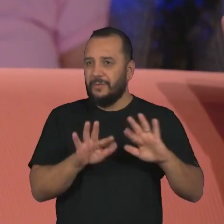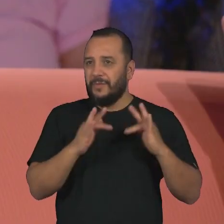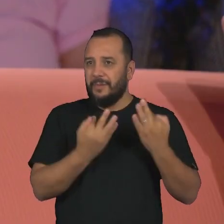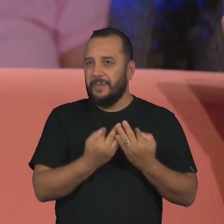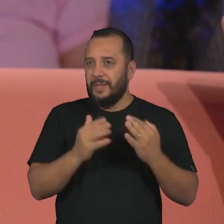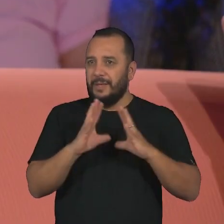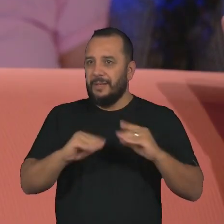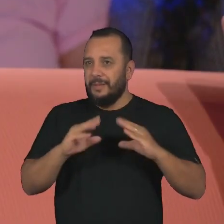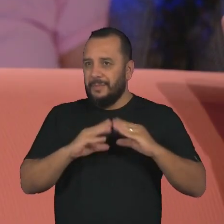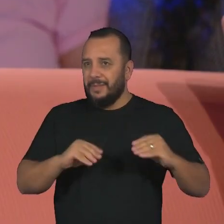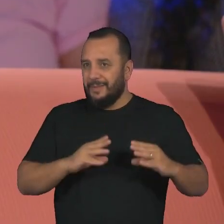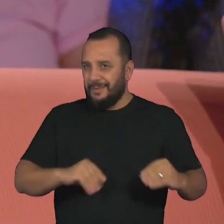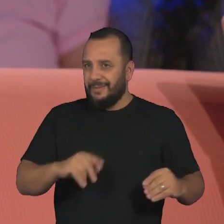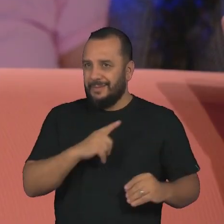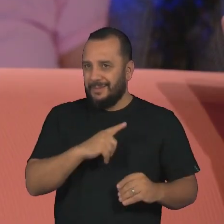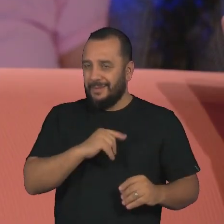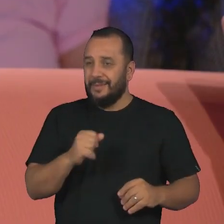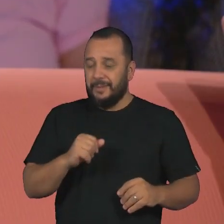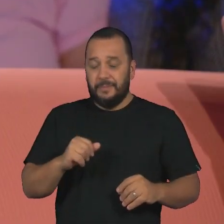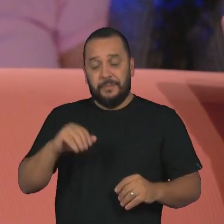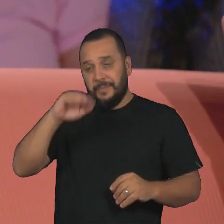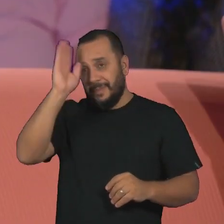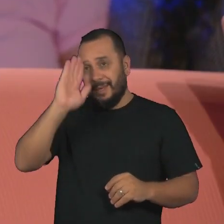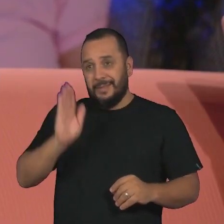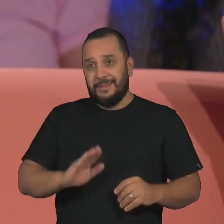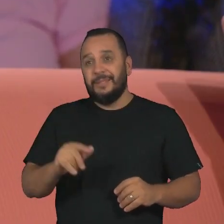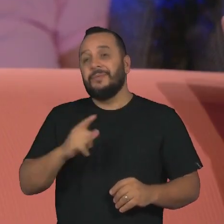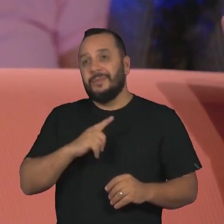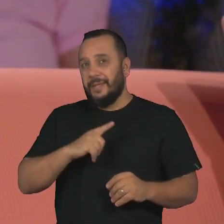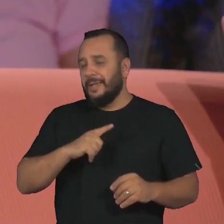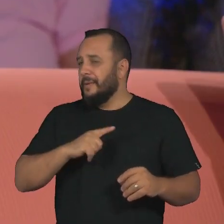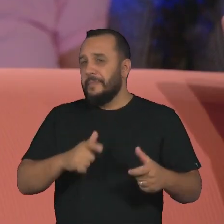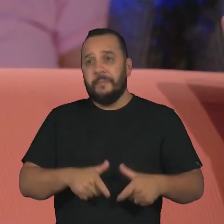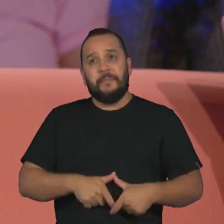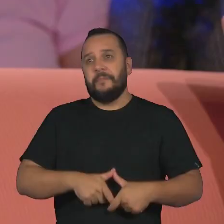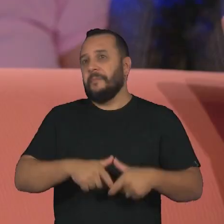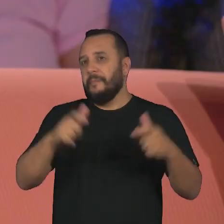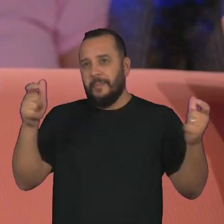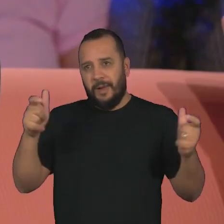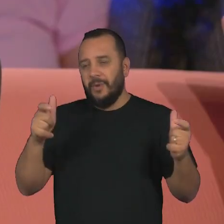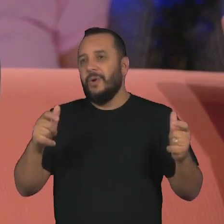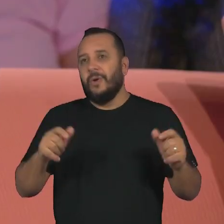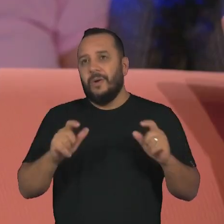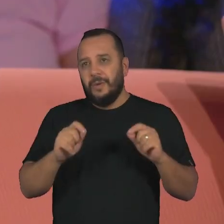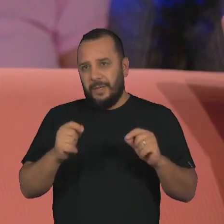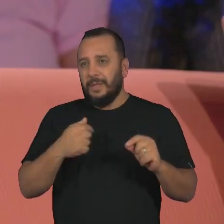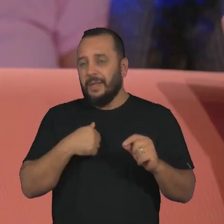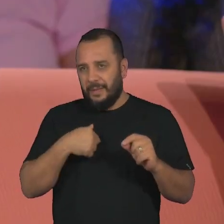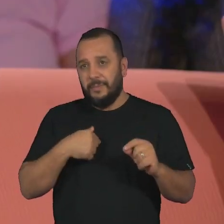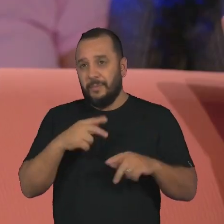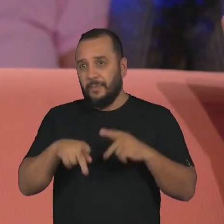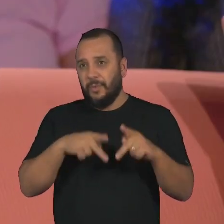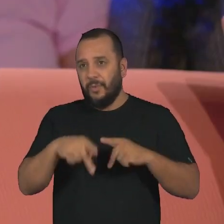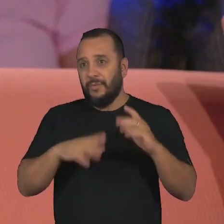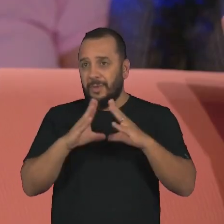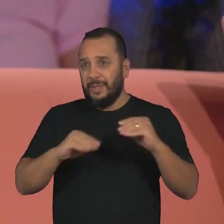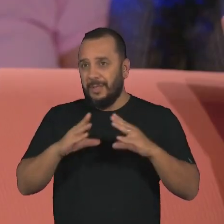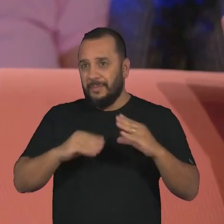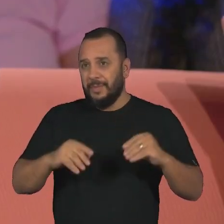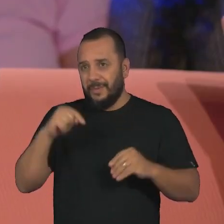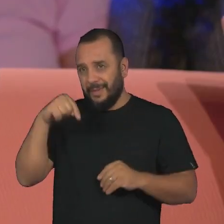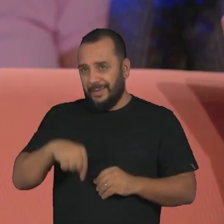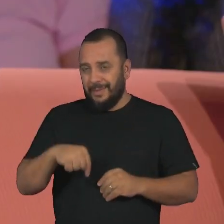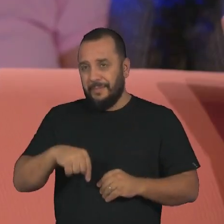Brasil a maior colônia libanesa é aqui. É maior do que o próprio Líbano. É maior do que o próprio Líbano. Então, a gente fica